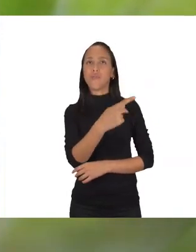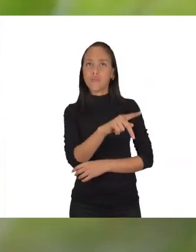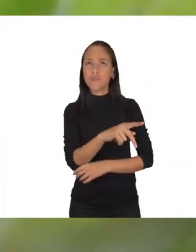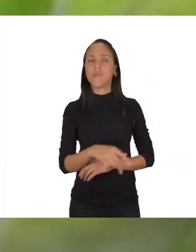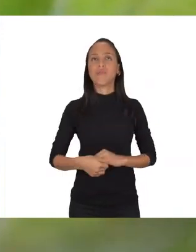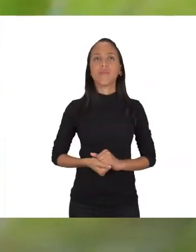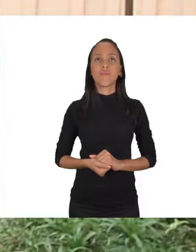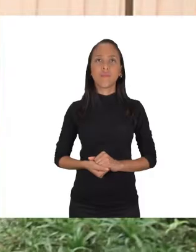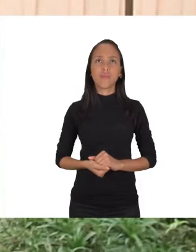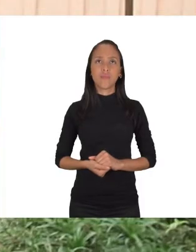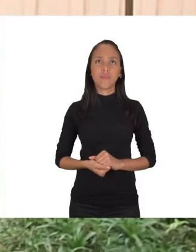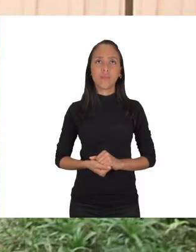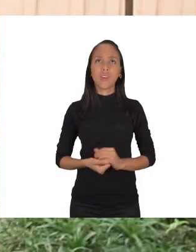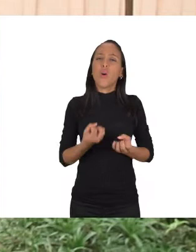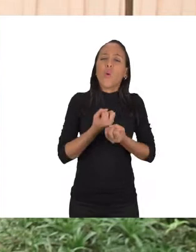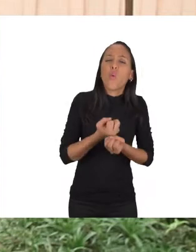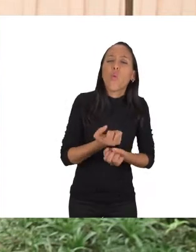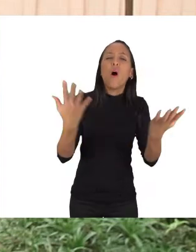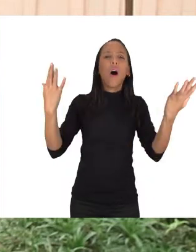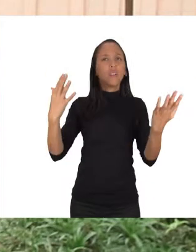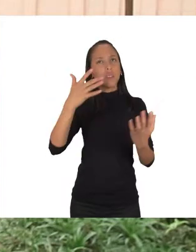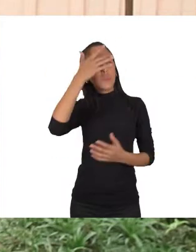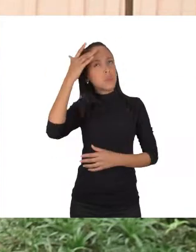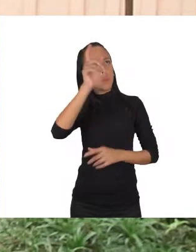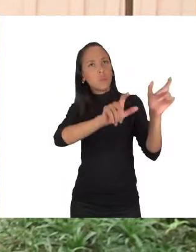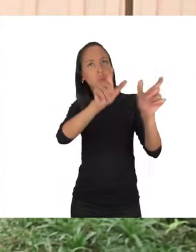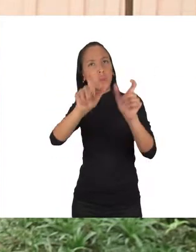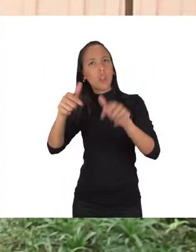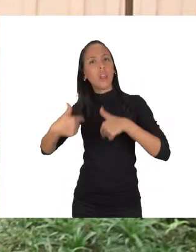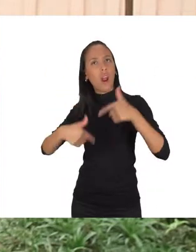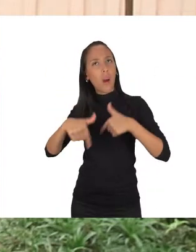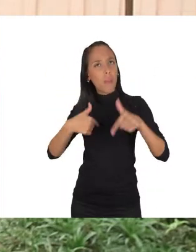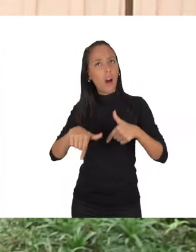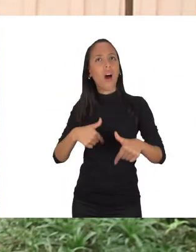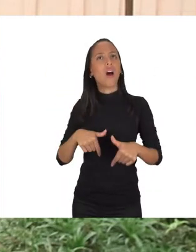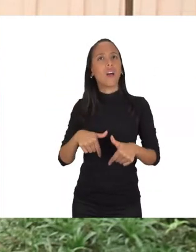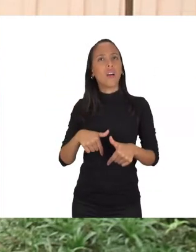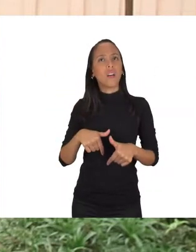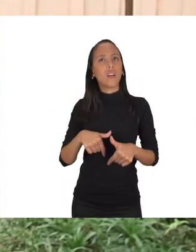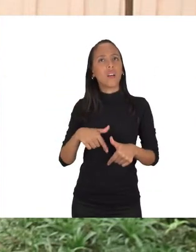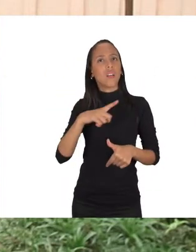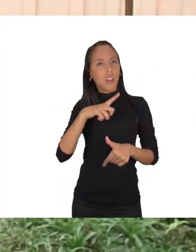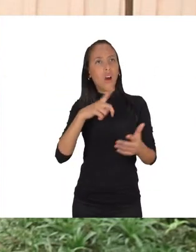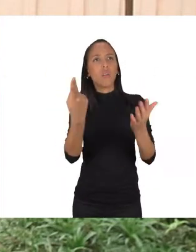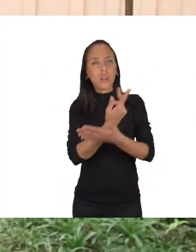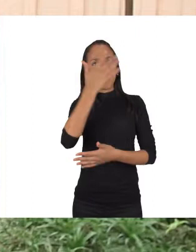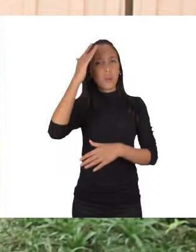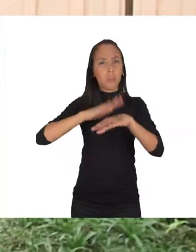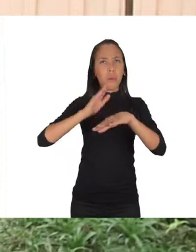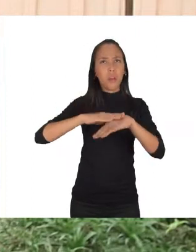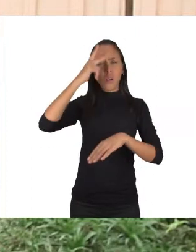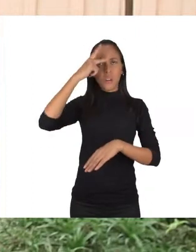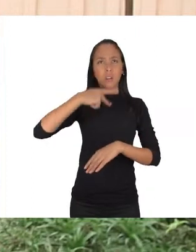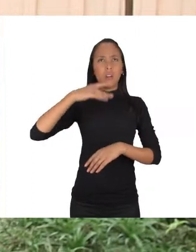pessoa. Quantos e quantos aqui no, os fumageiros que trabalham com fumo não se enforcam? A